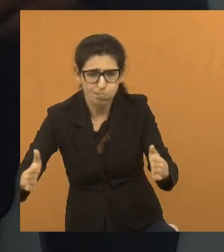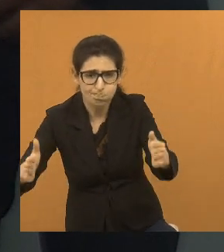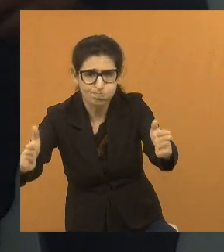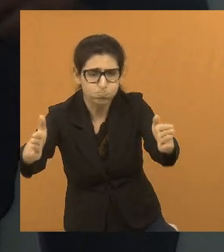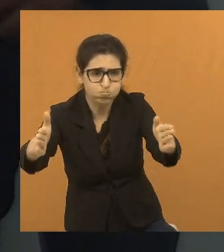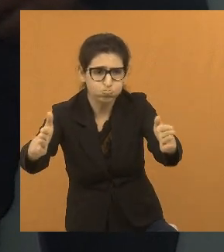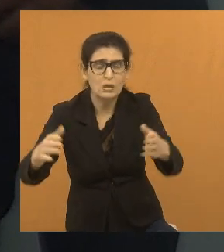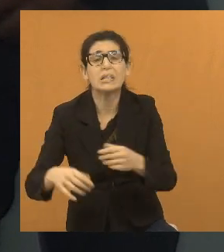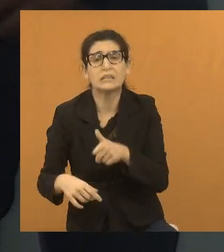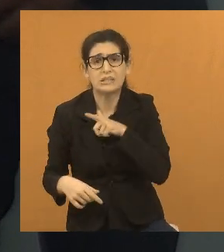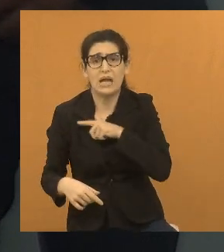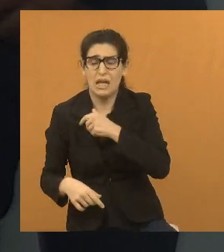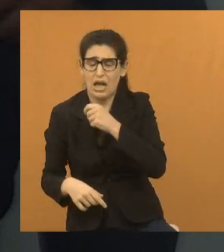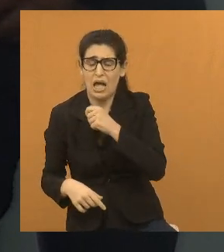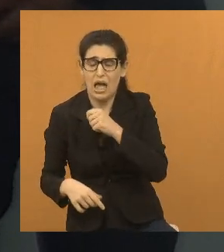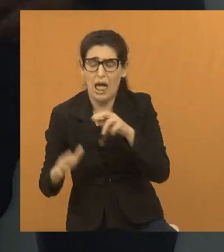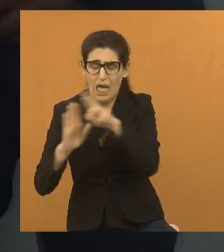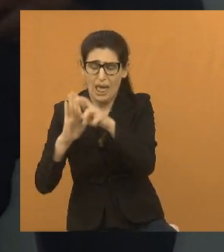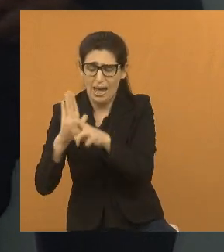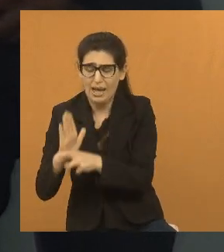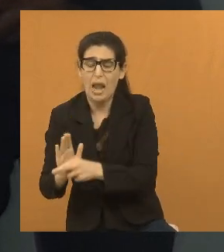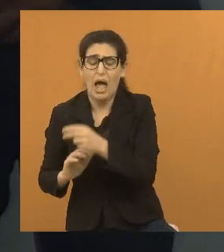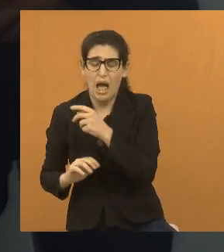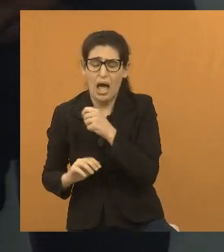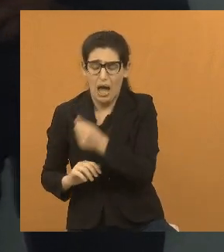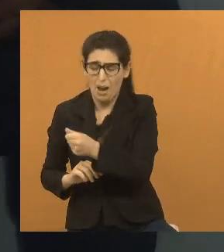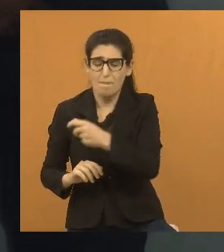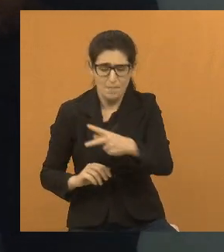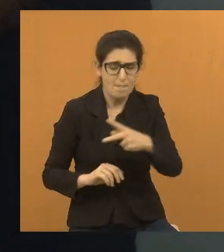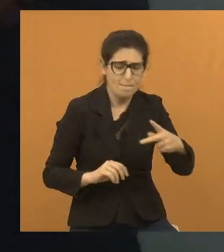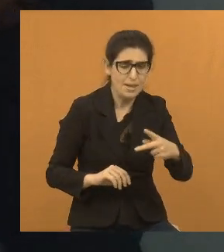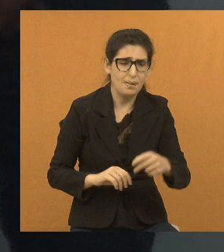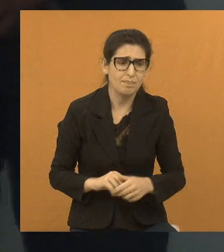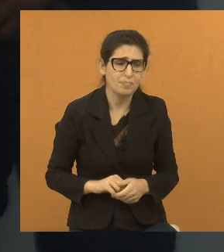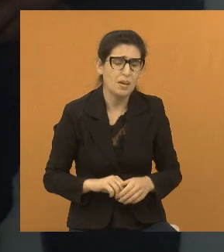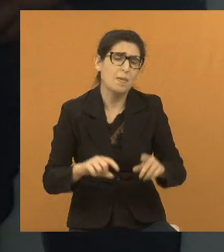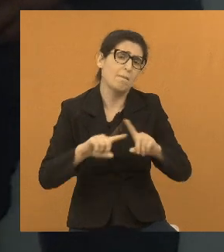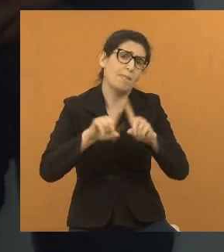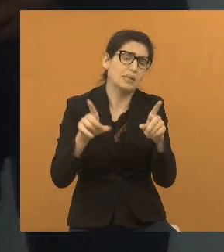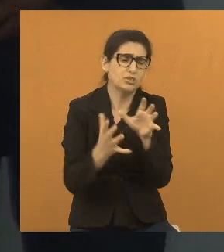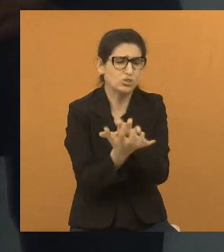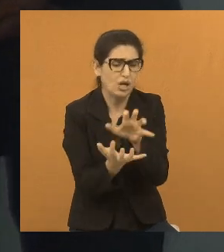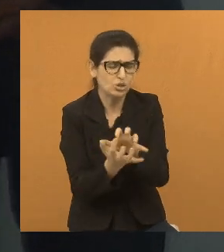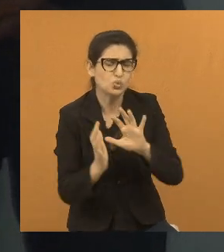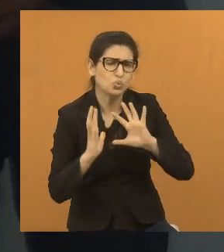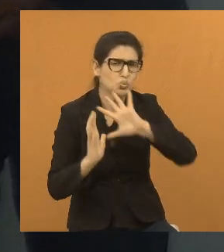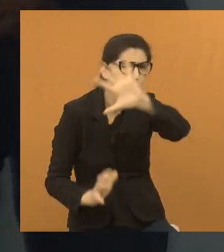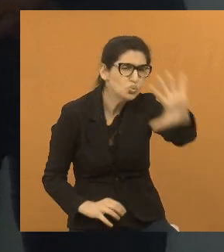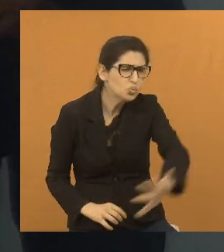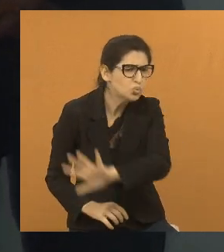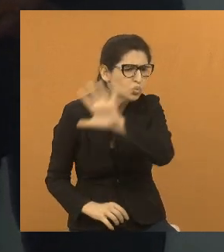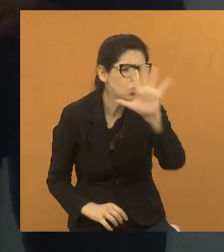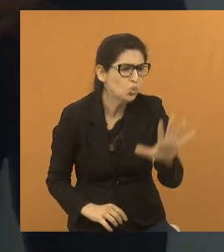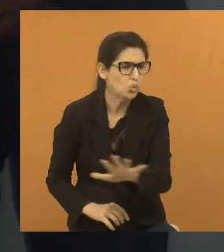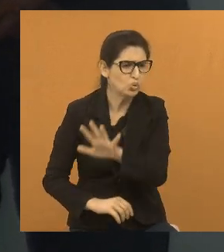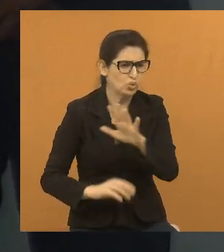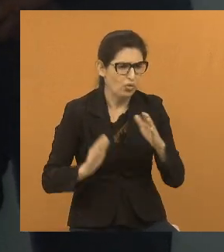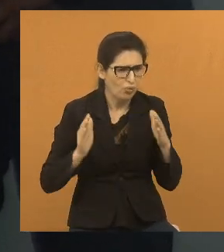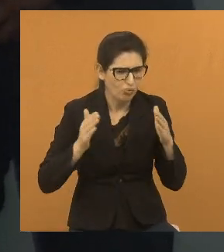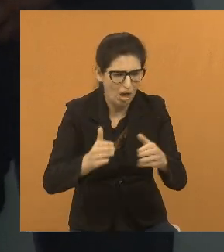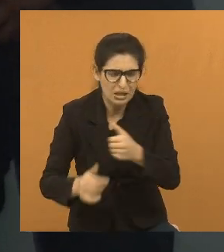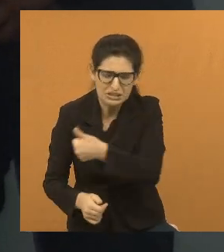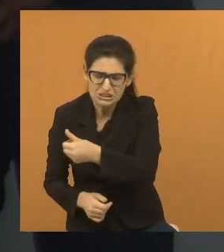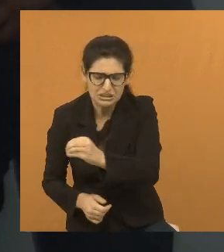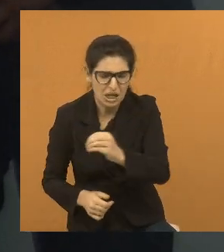tem essa APP, né? Isso não quer dizer que para o município todo nós estamos considerando uma APP de